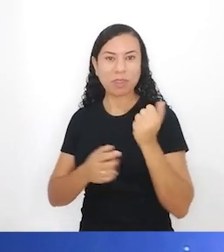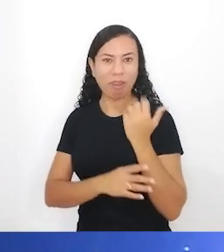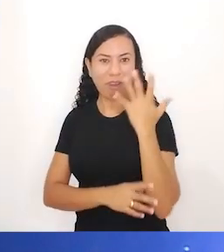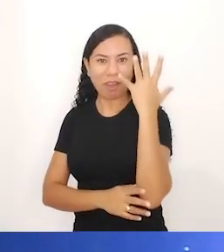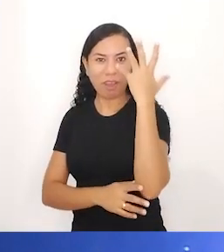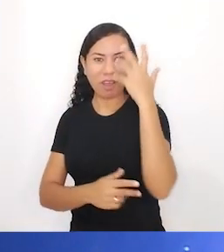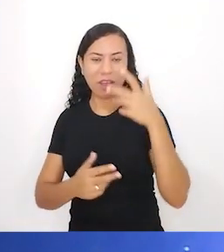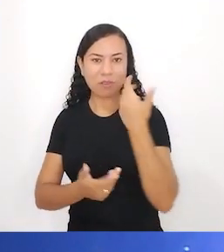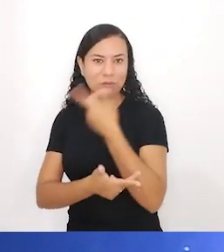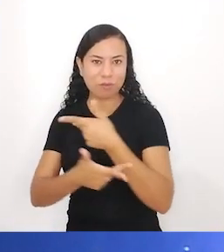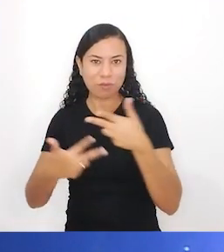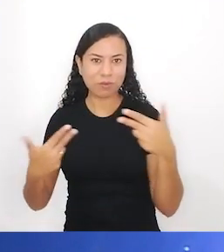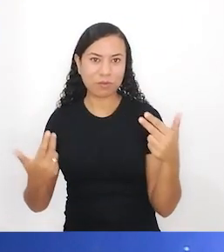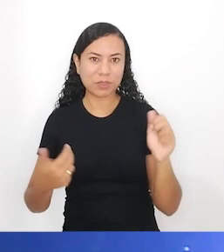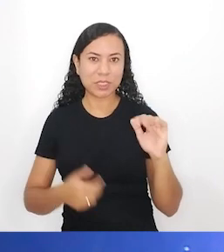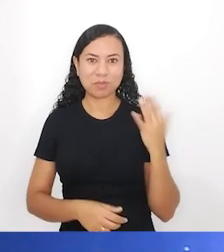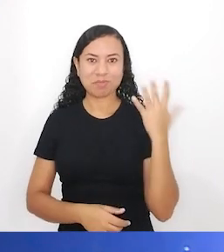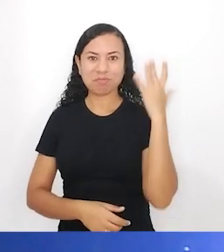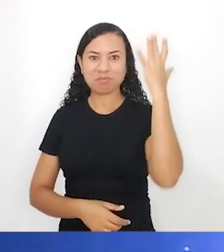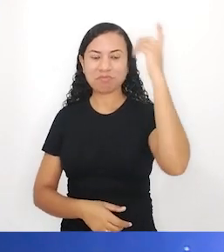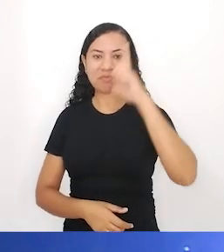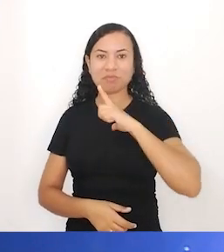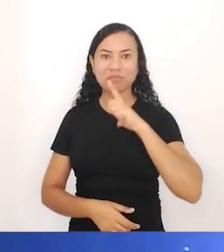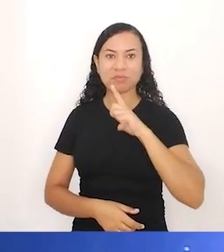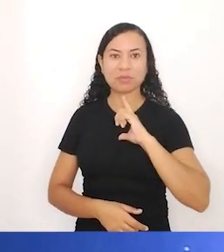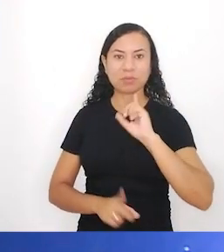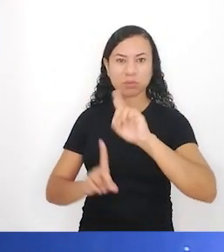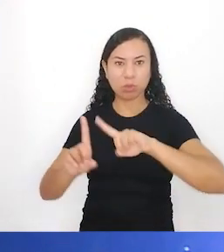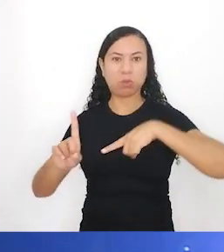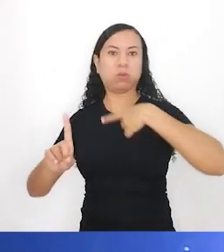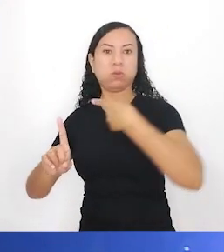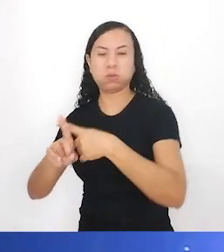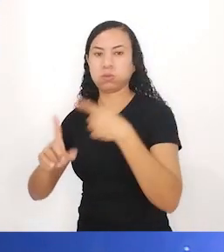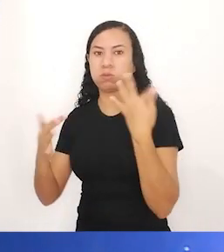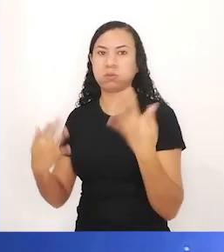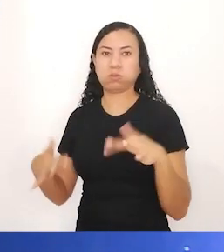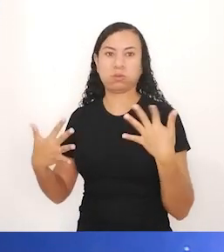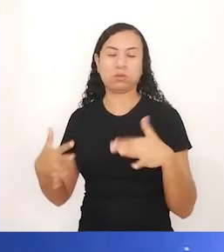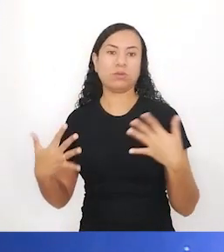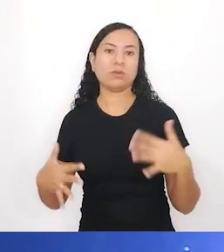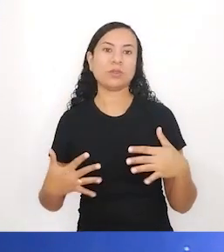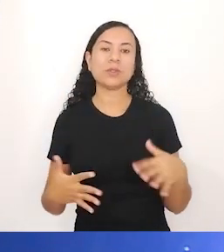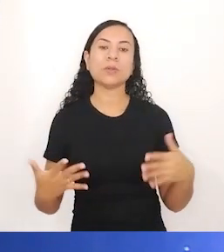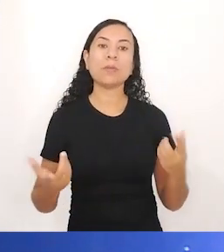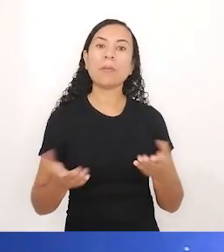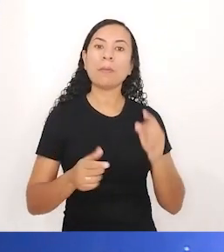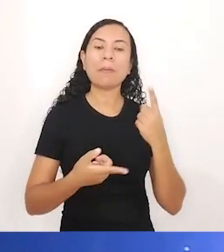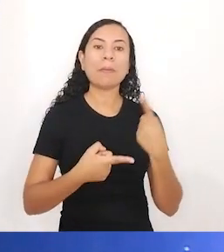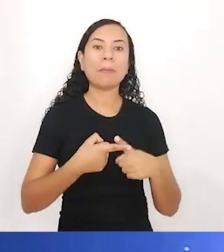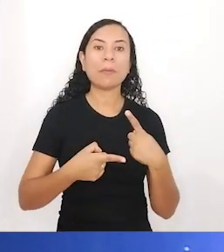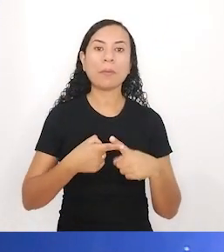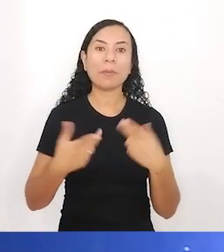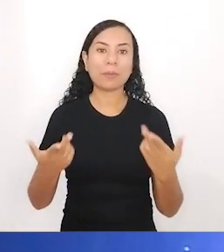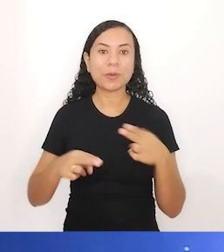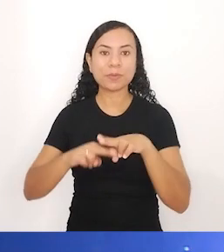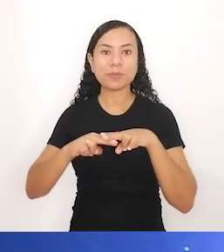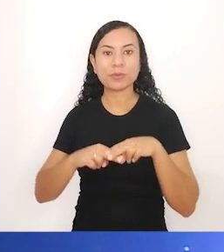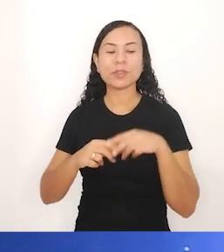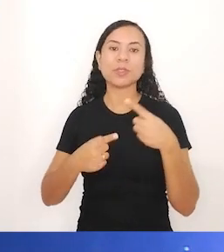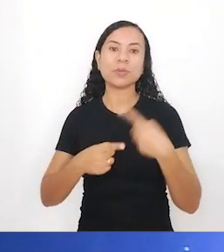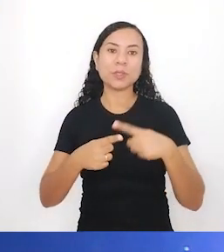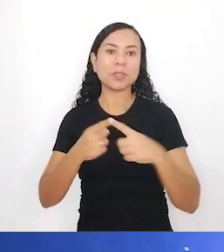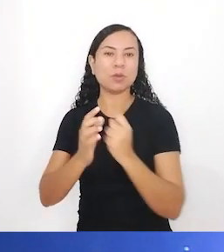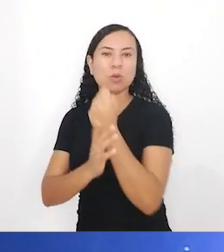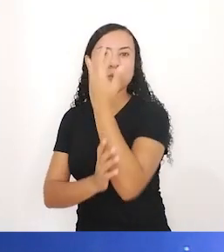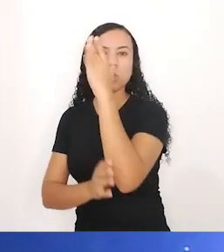Você conferiu aquela plaquinha que diz como esse preço aumentou, como esse preço está diferenciado em uma situação normal. Então, isso tem a